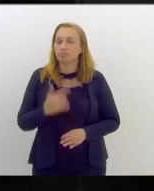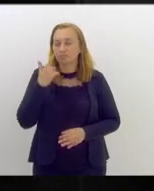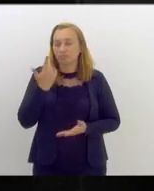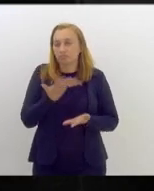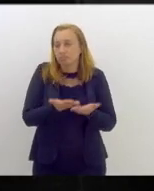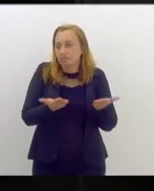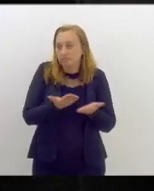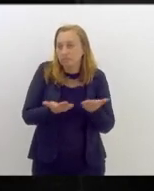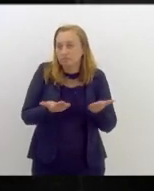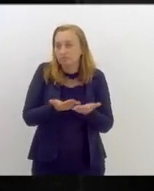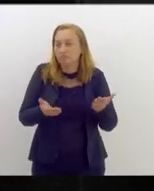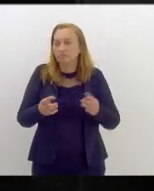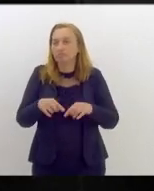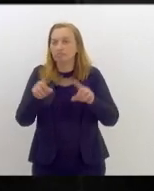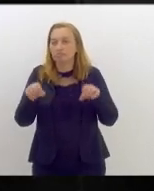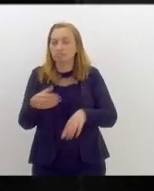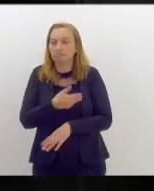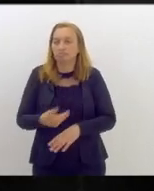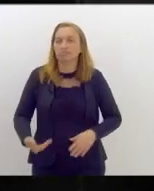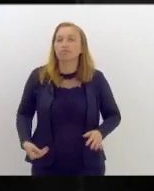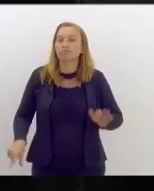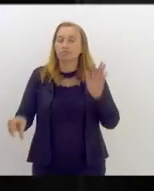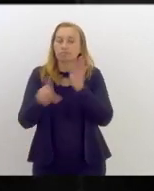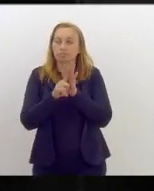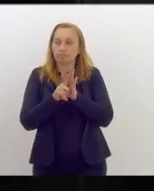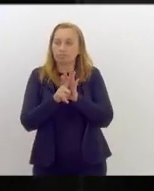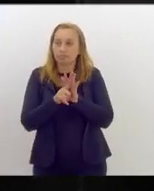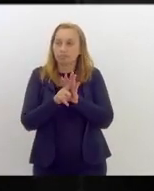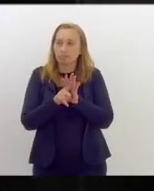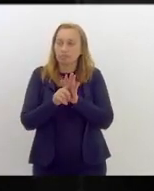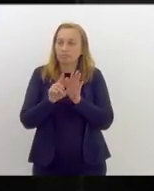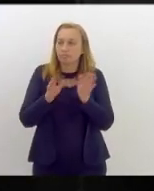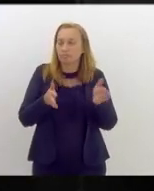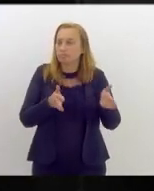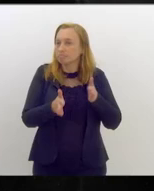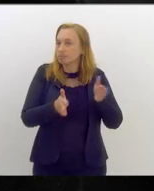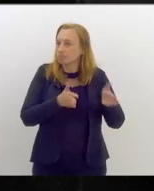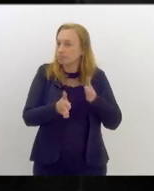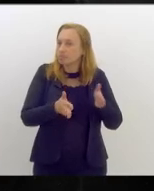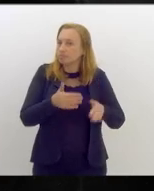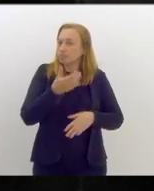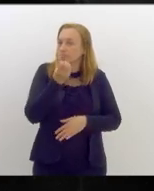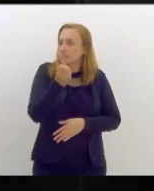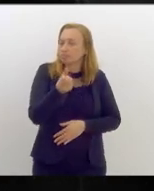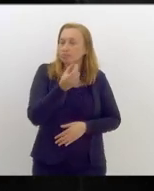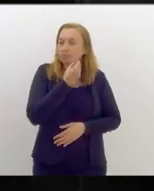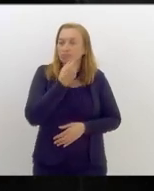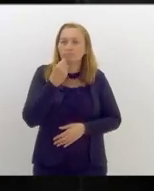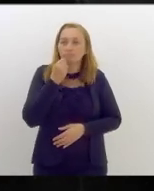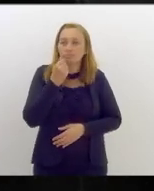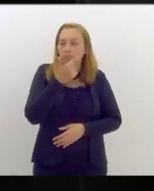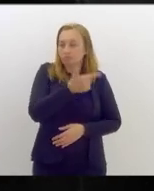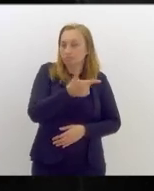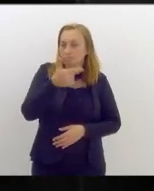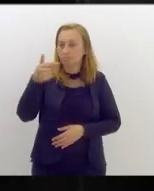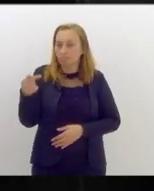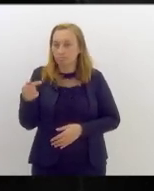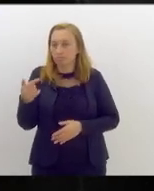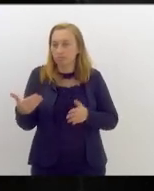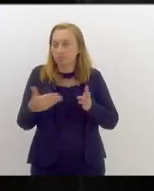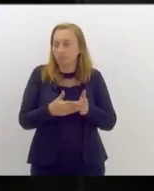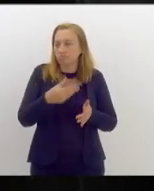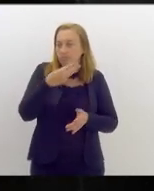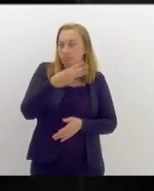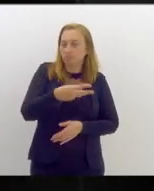acumuladas pelos servidores já que a lei conta apenas o período de 6 de setembro de 17 até